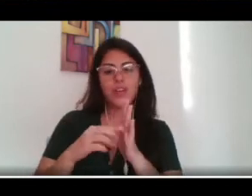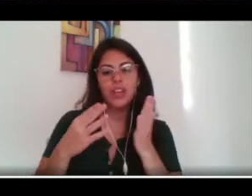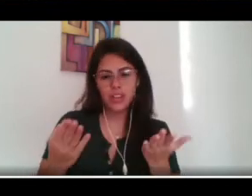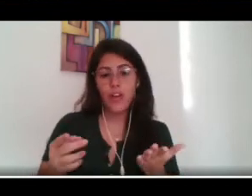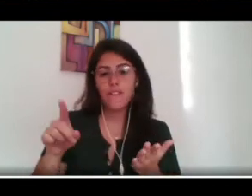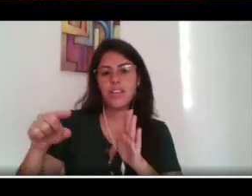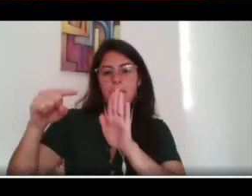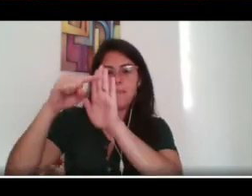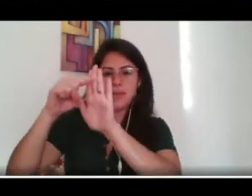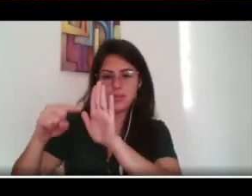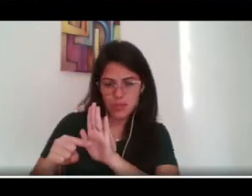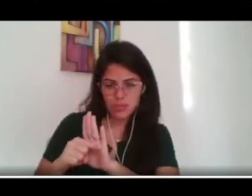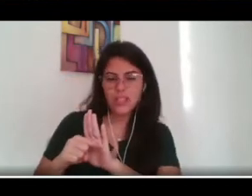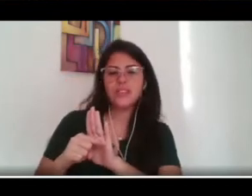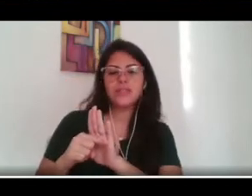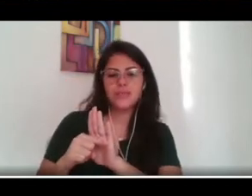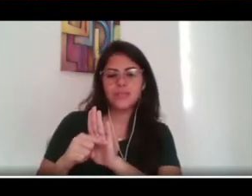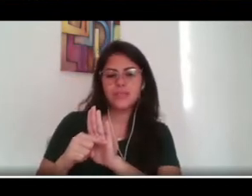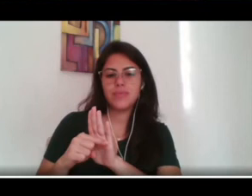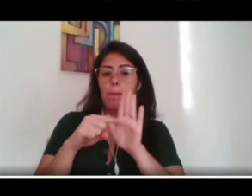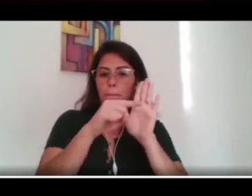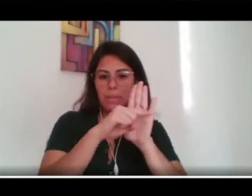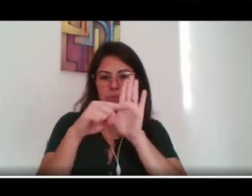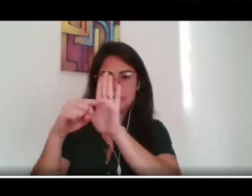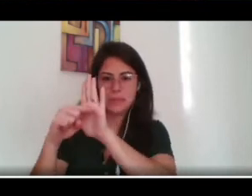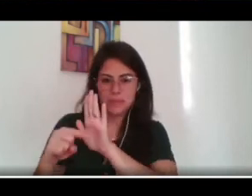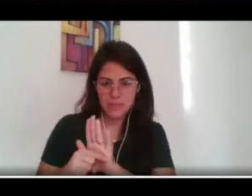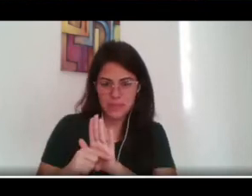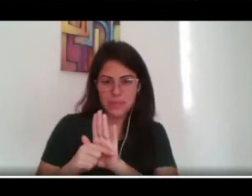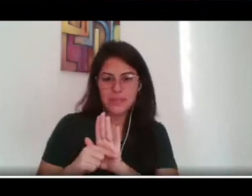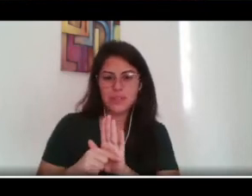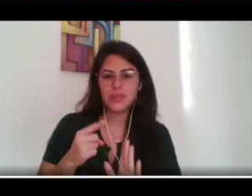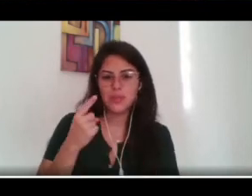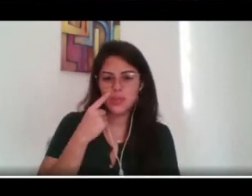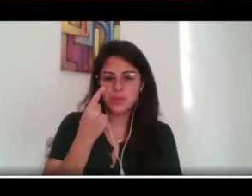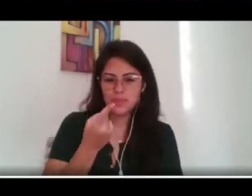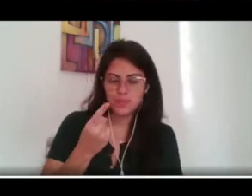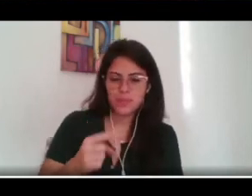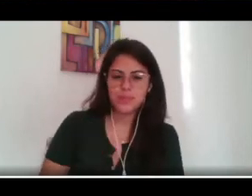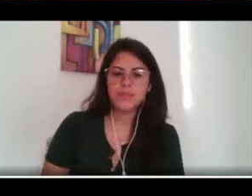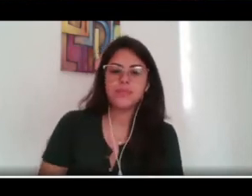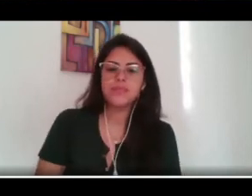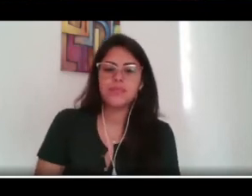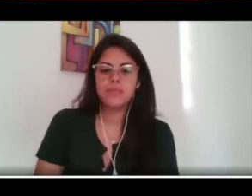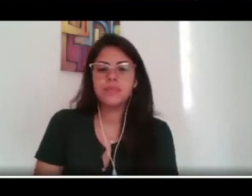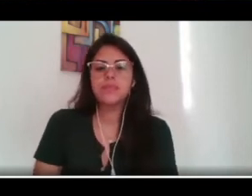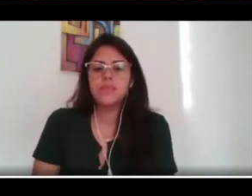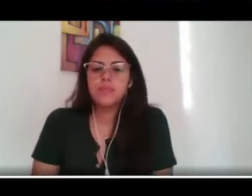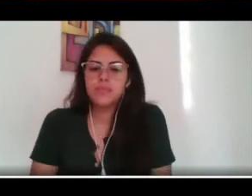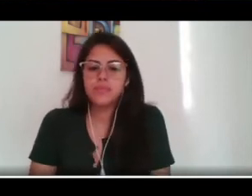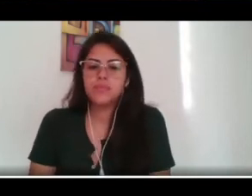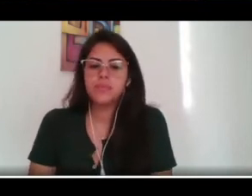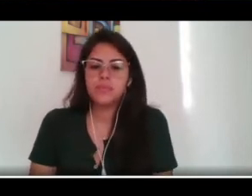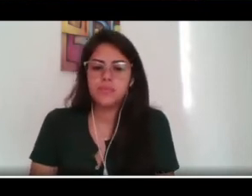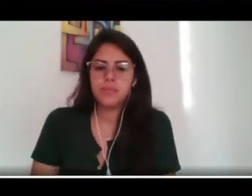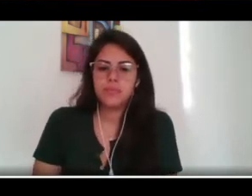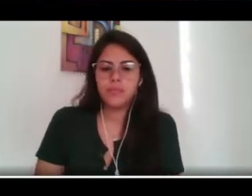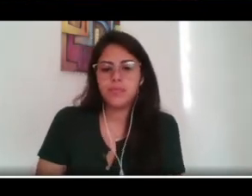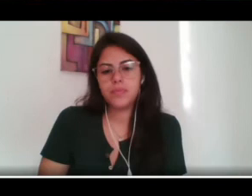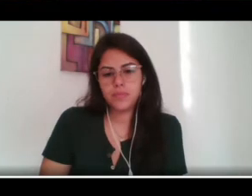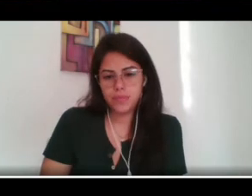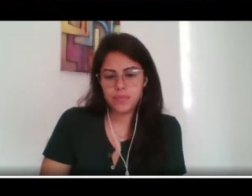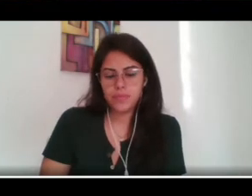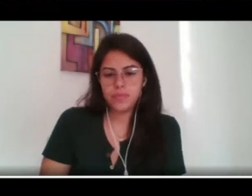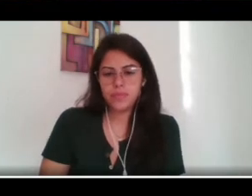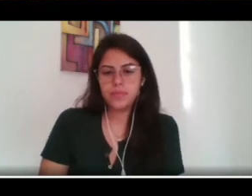segundo, dividido por menos G, que é menos 9,8 metros por segundo ao quadrado. Então,